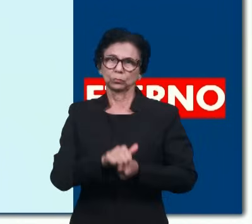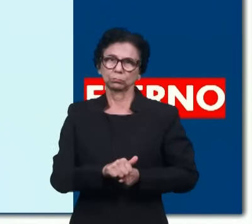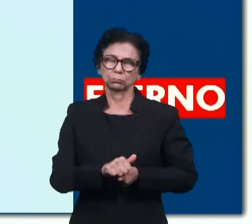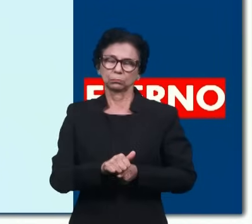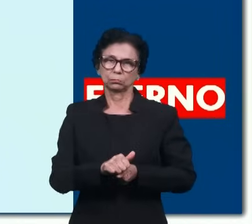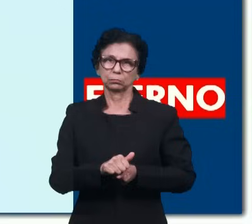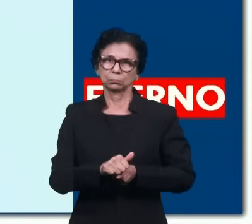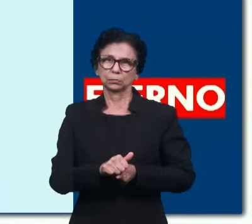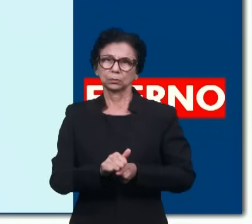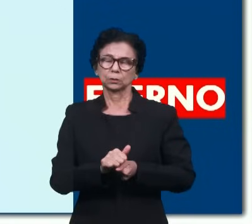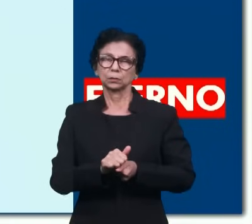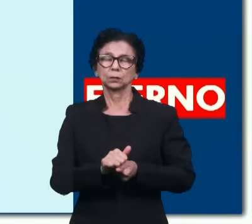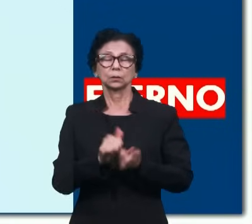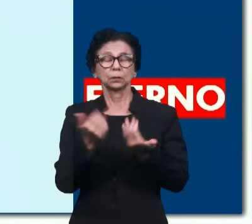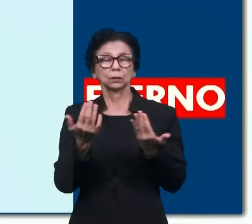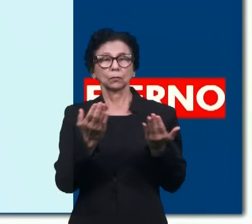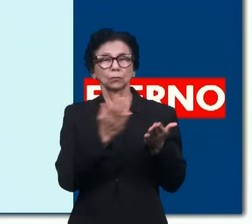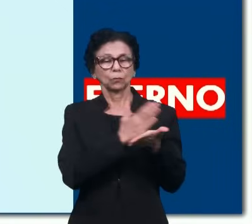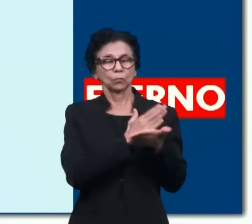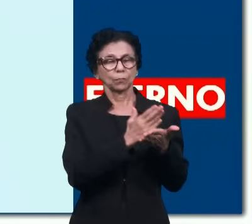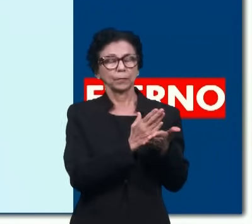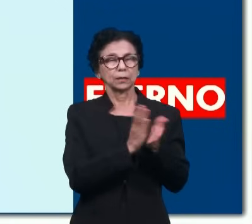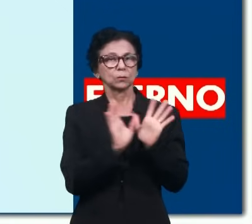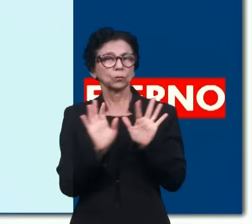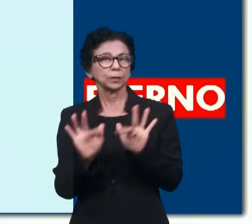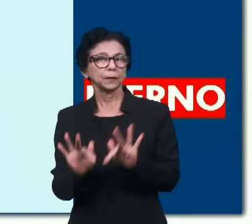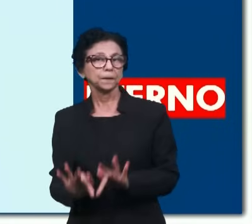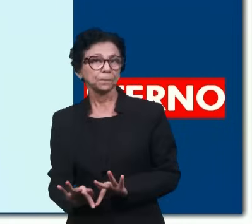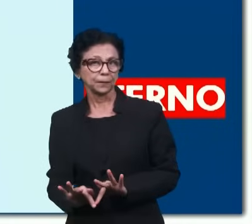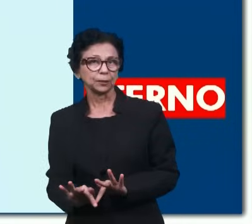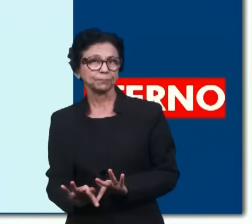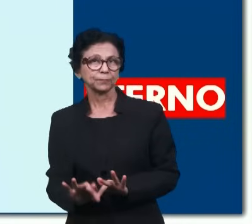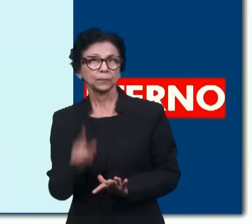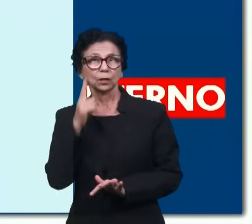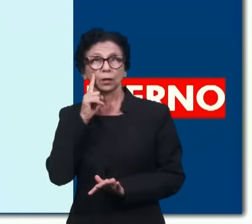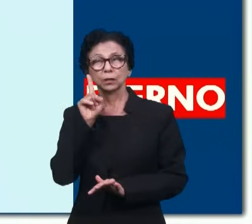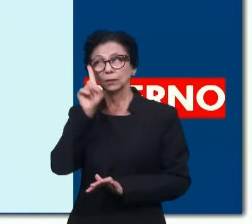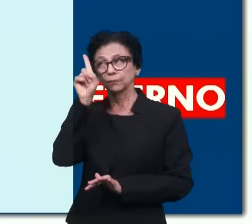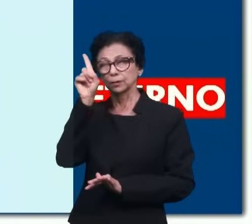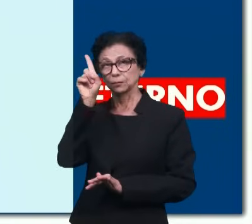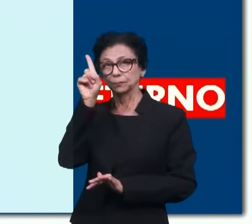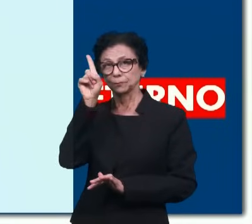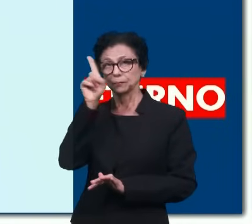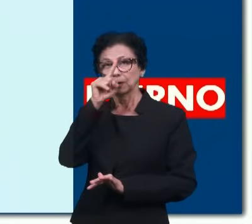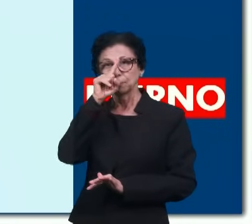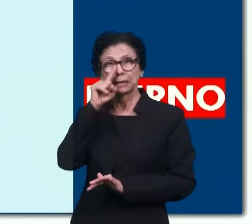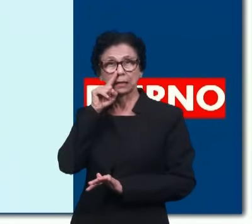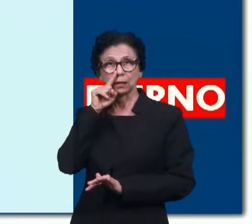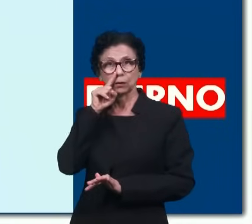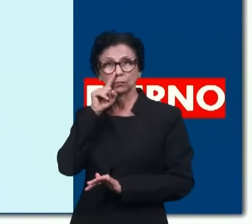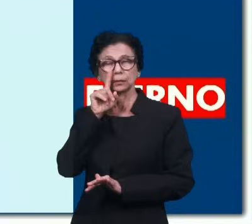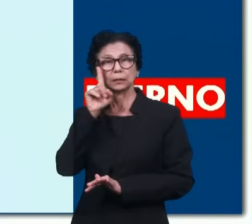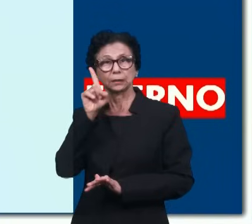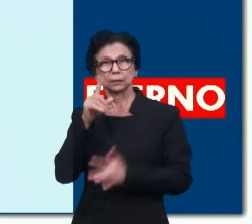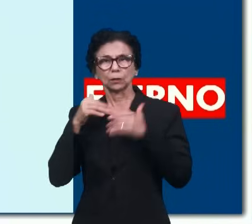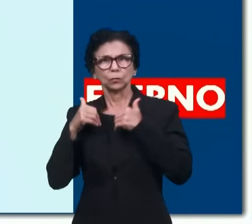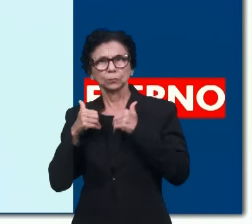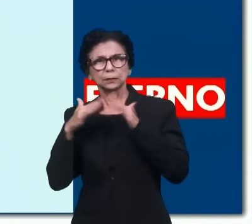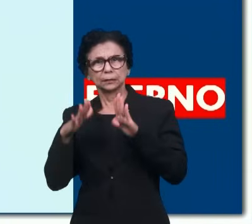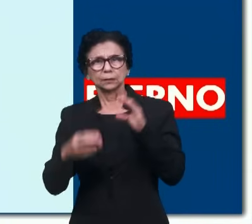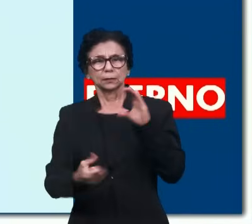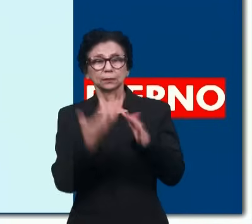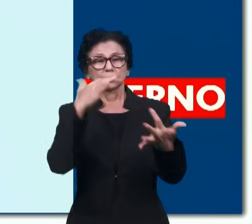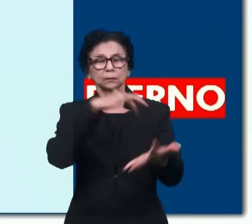tem começo e tem fim. Está ali escrito, lá em cima, início. Então, o princípio dessa obra criadora